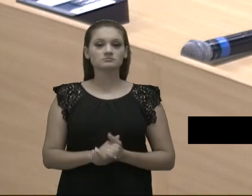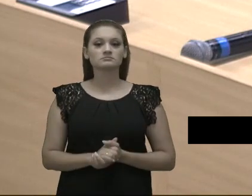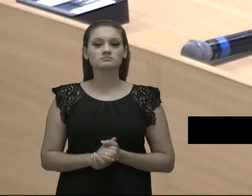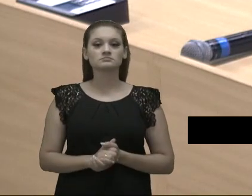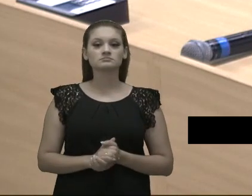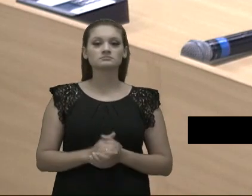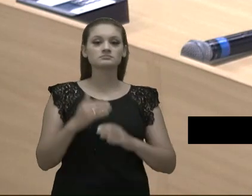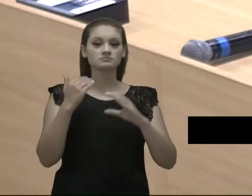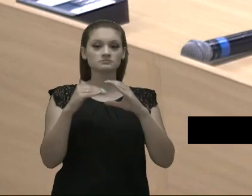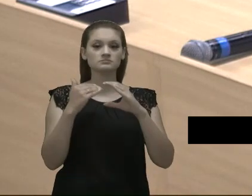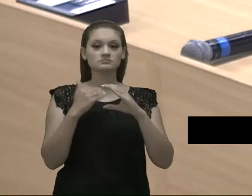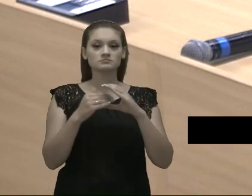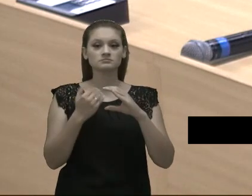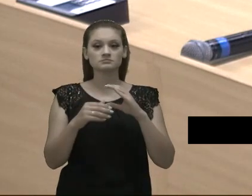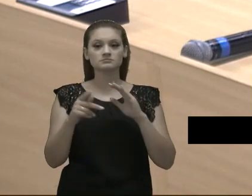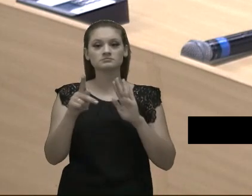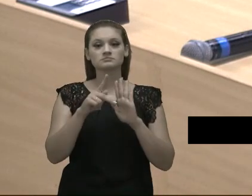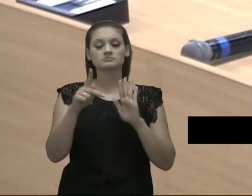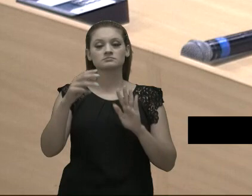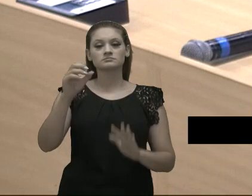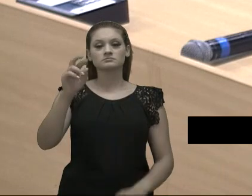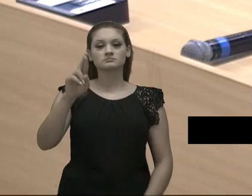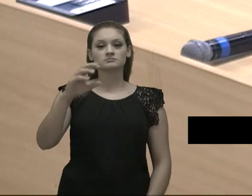por e-mail para vocês o protocolado.